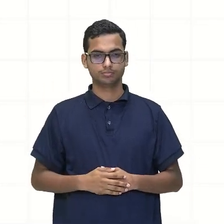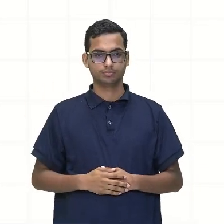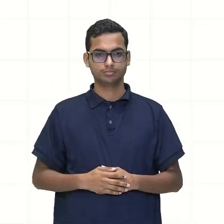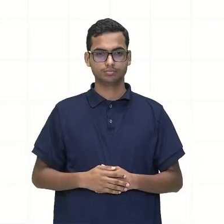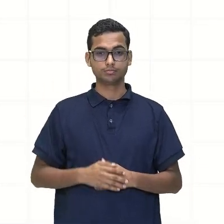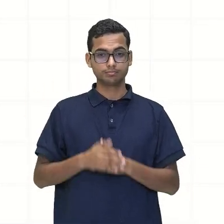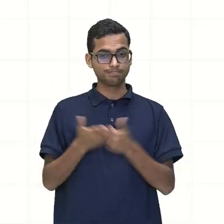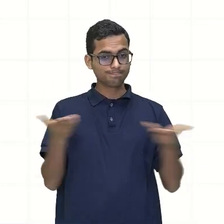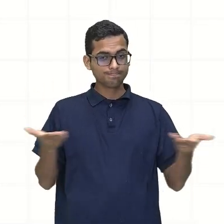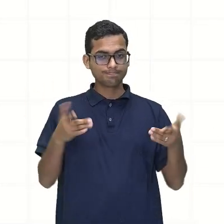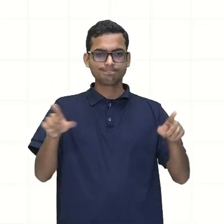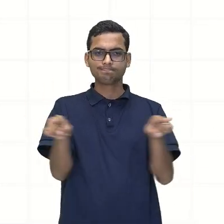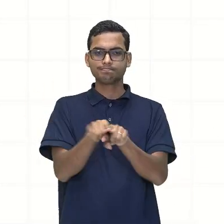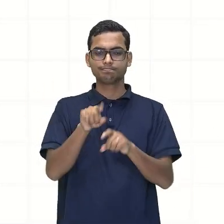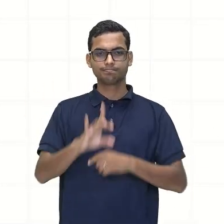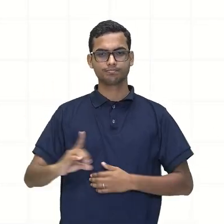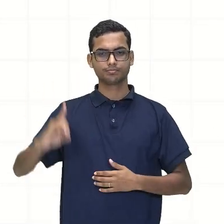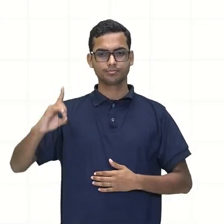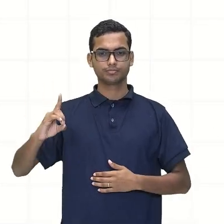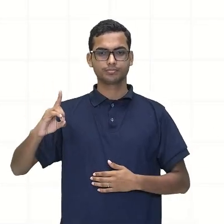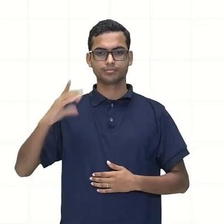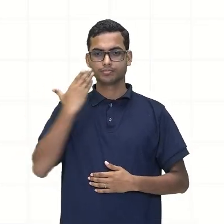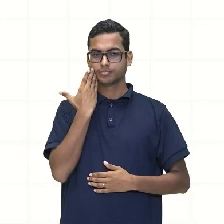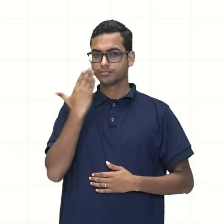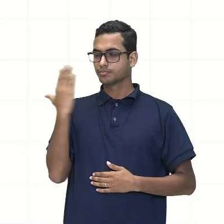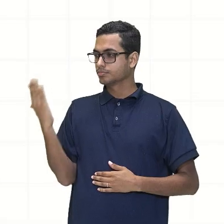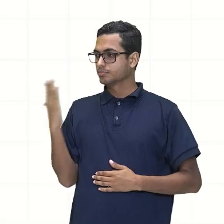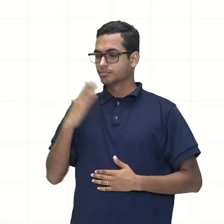Vamos ver agora o item D.